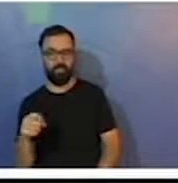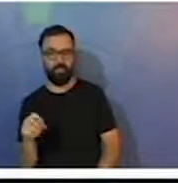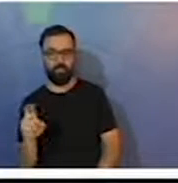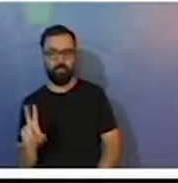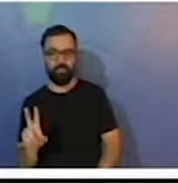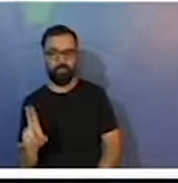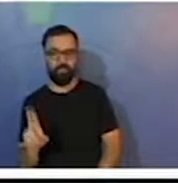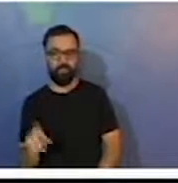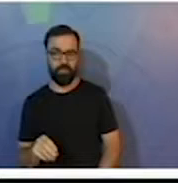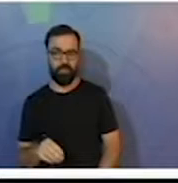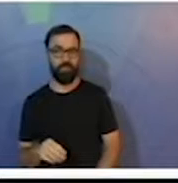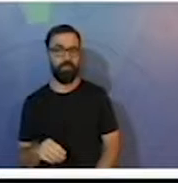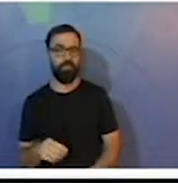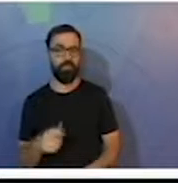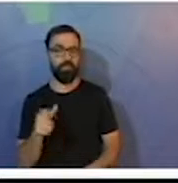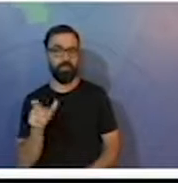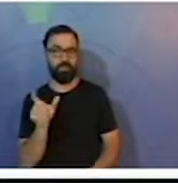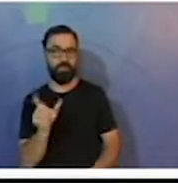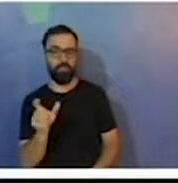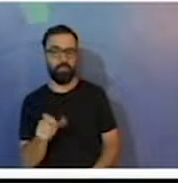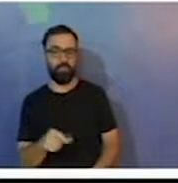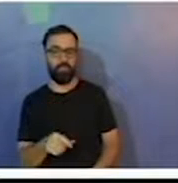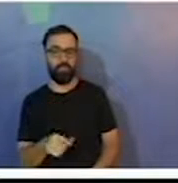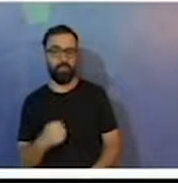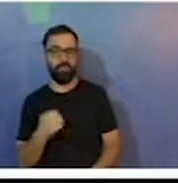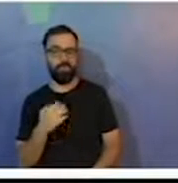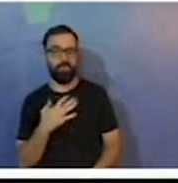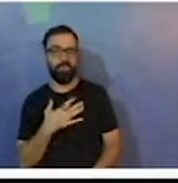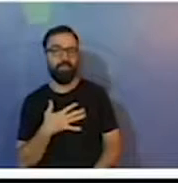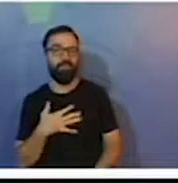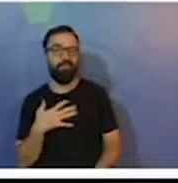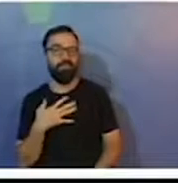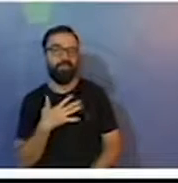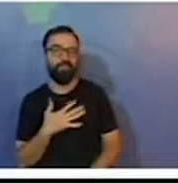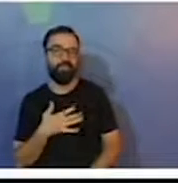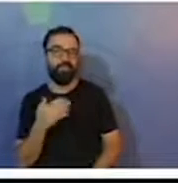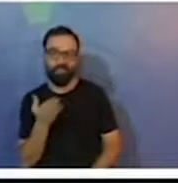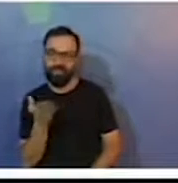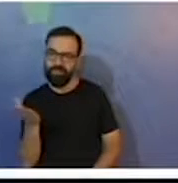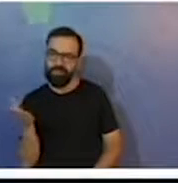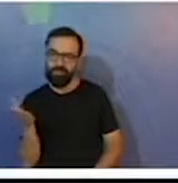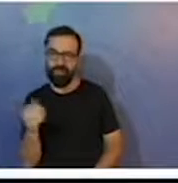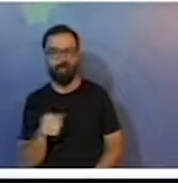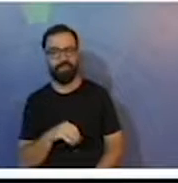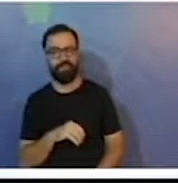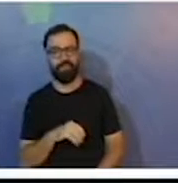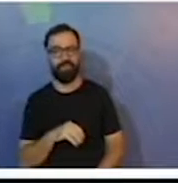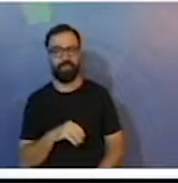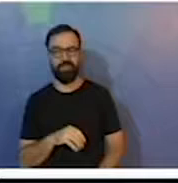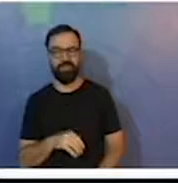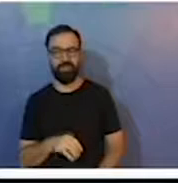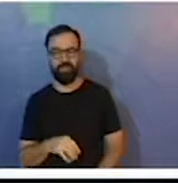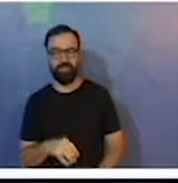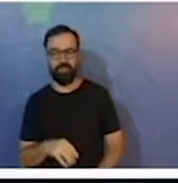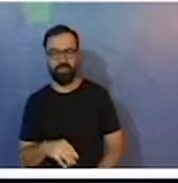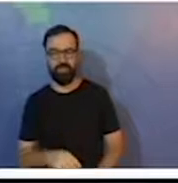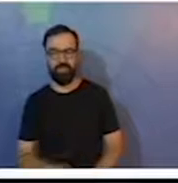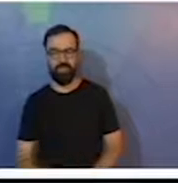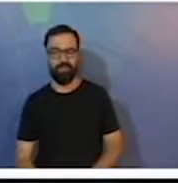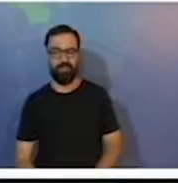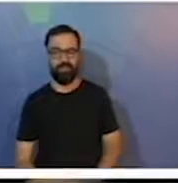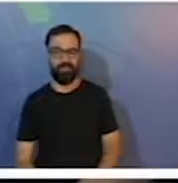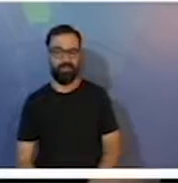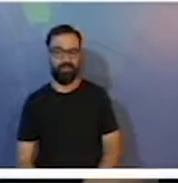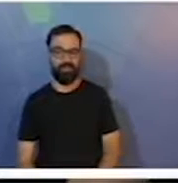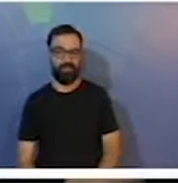modo de escrever uma gíria usada para que para dizer meus amores meus queridos tá chuchu com ch que eu